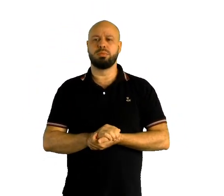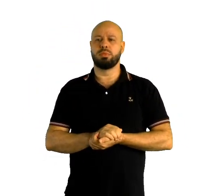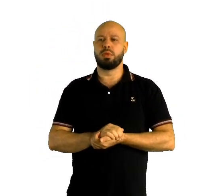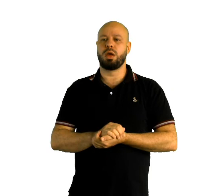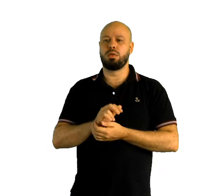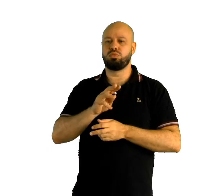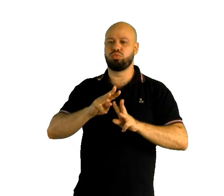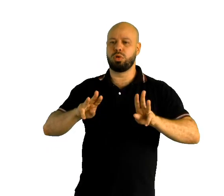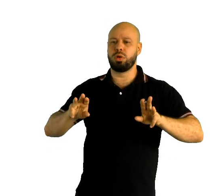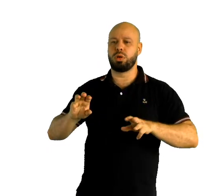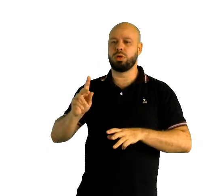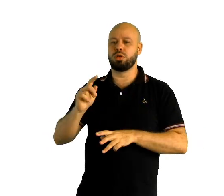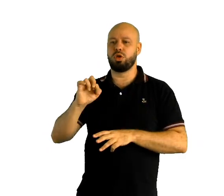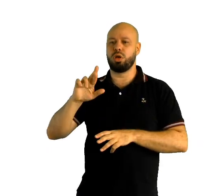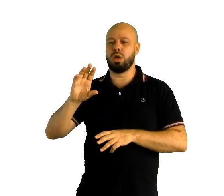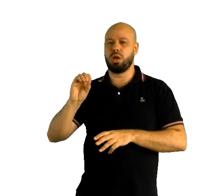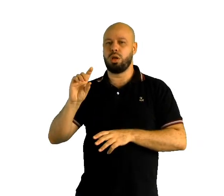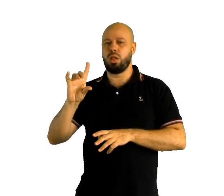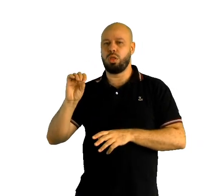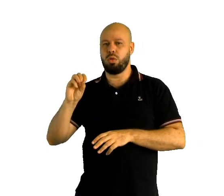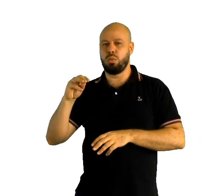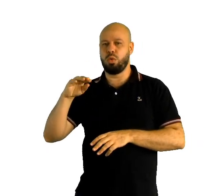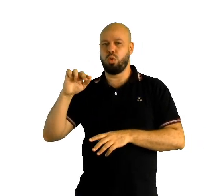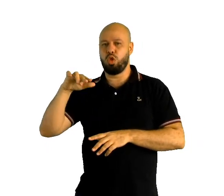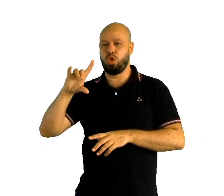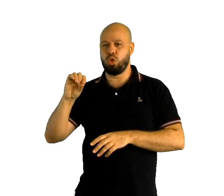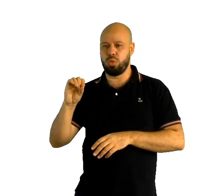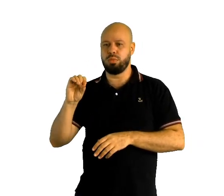site chamado História do Mundo